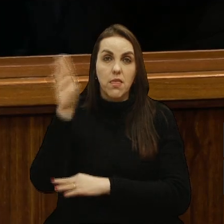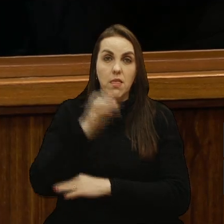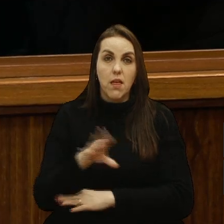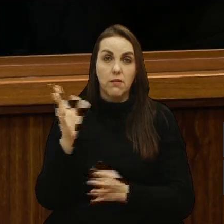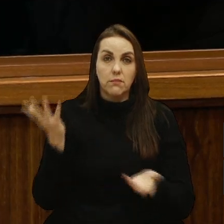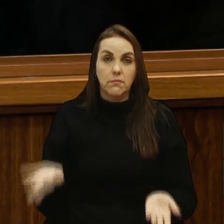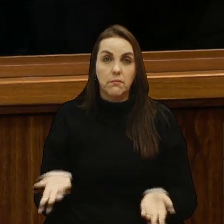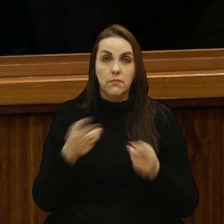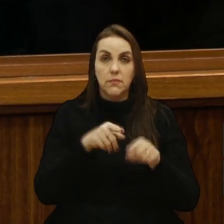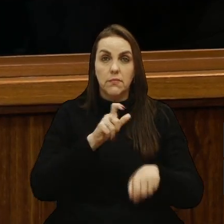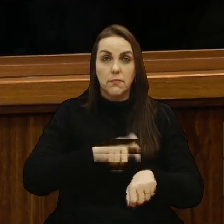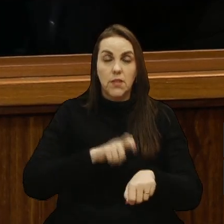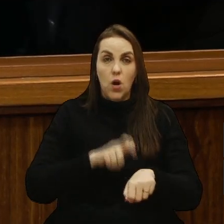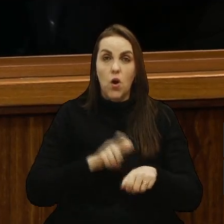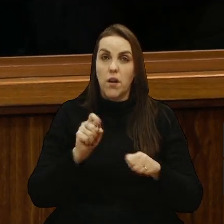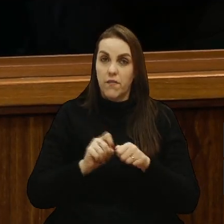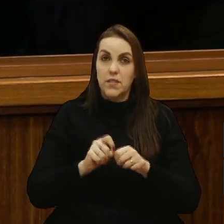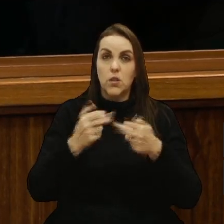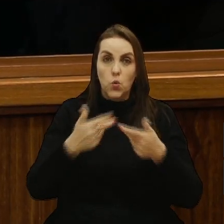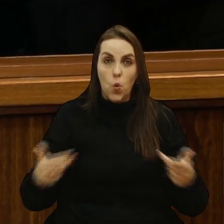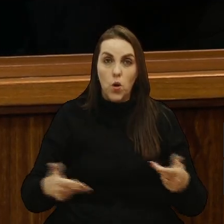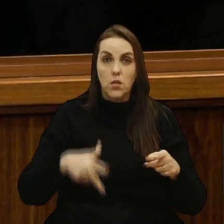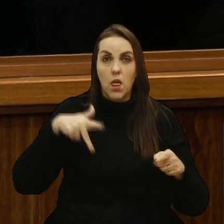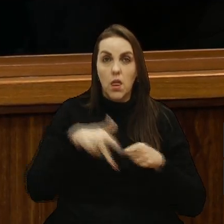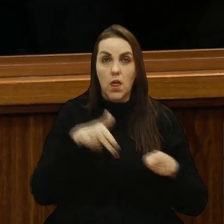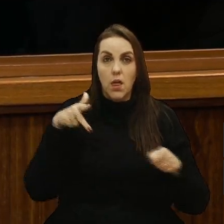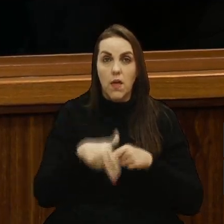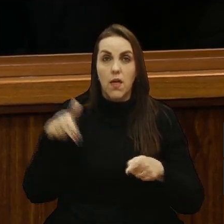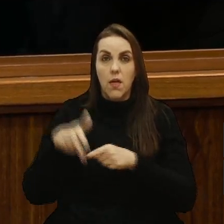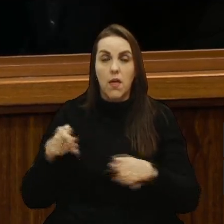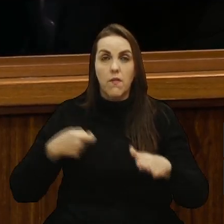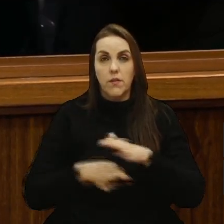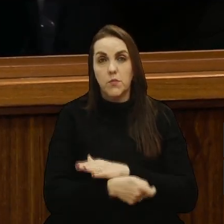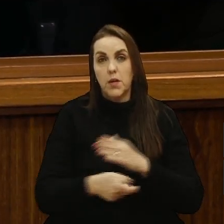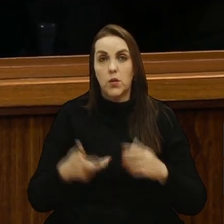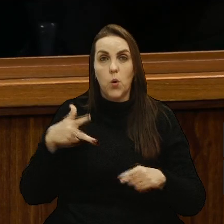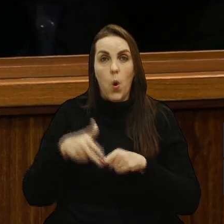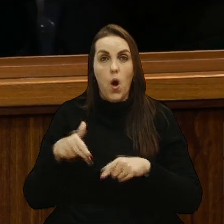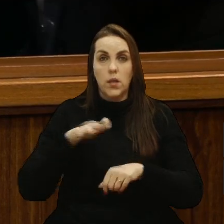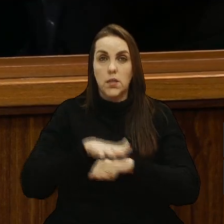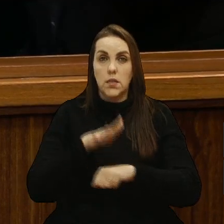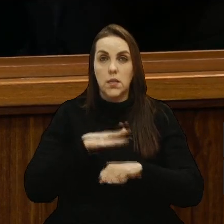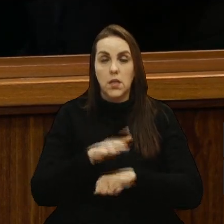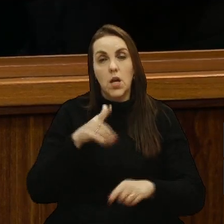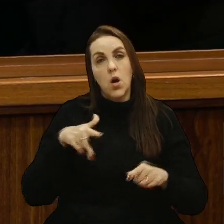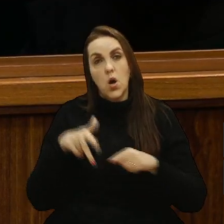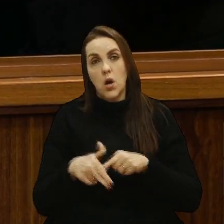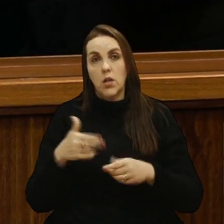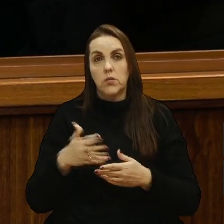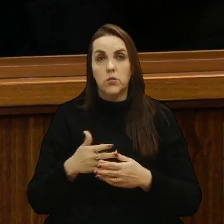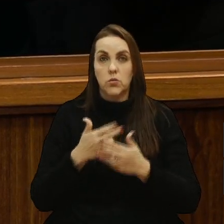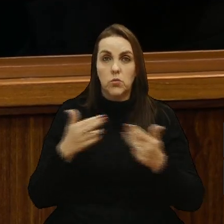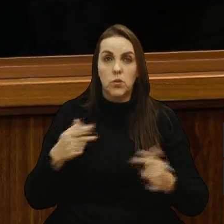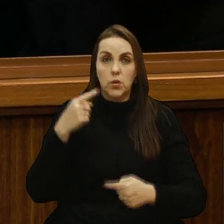falação, e na hora do vamos ver, é corte de investimento, é corte de hora extra, é corte